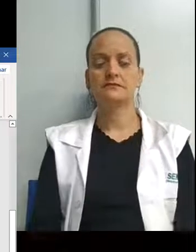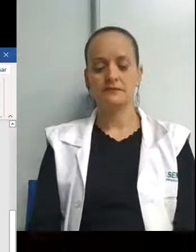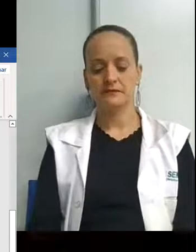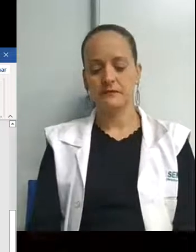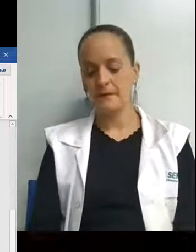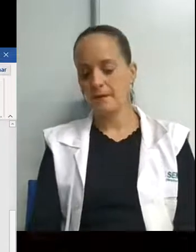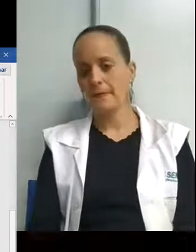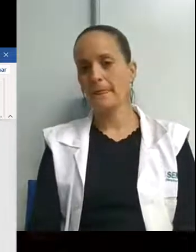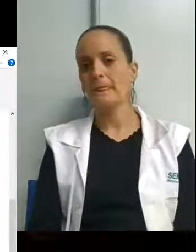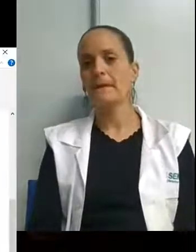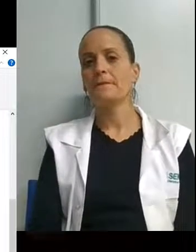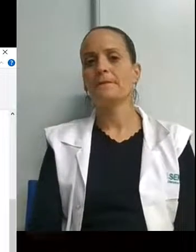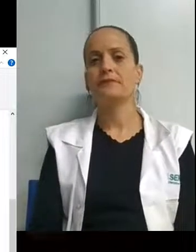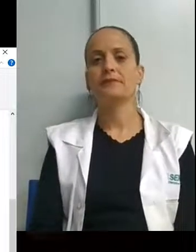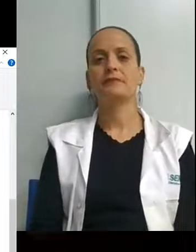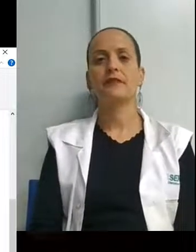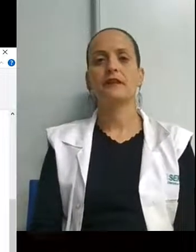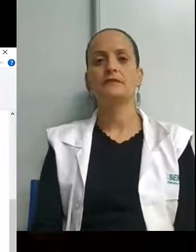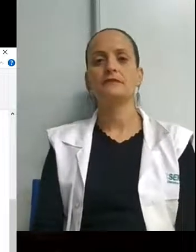Circuito, isso, com a casa, é esse mesmo.